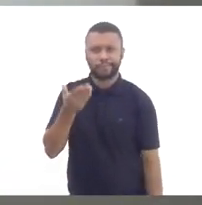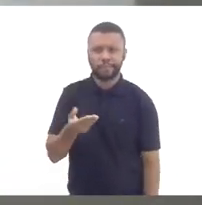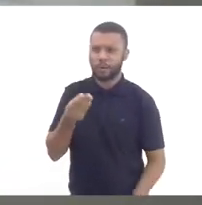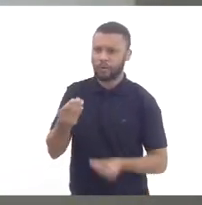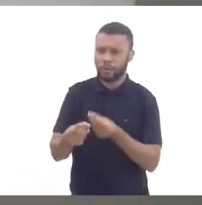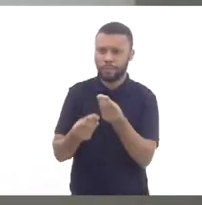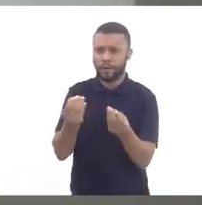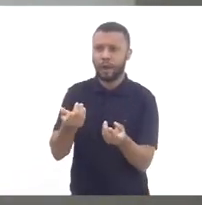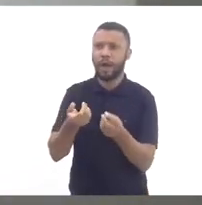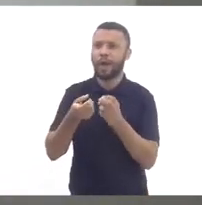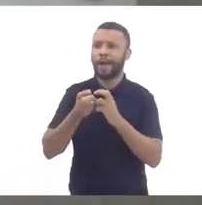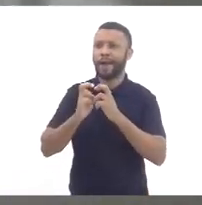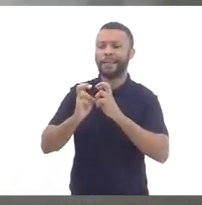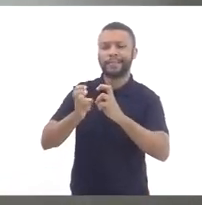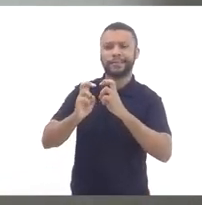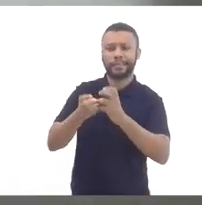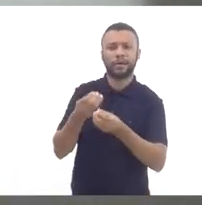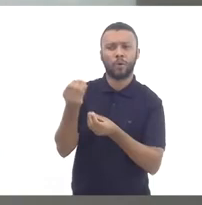na estação.